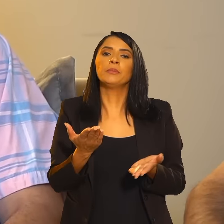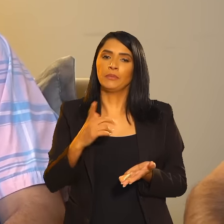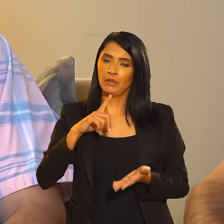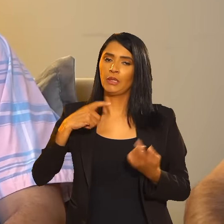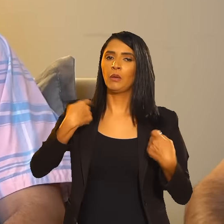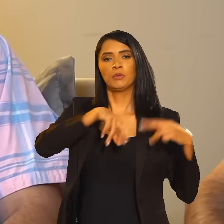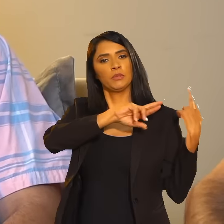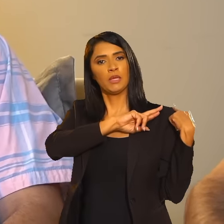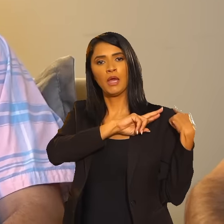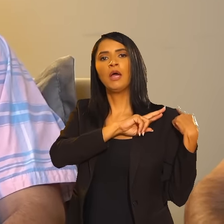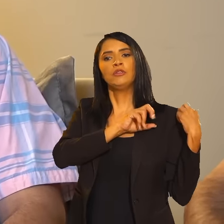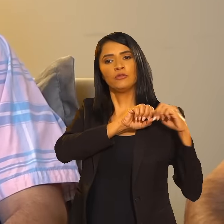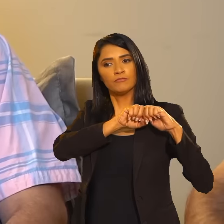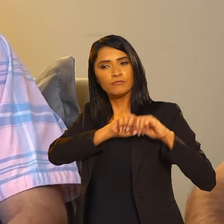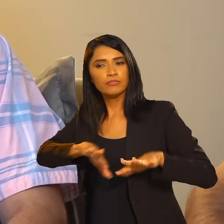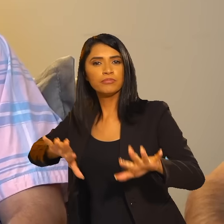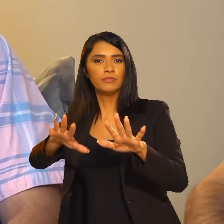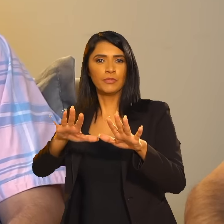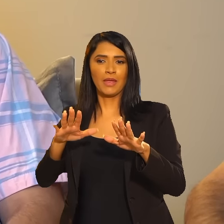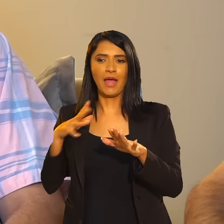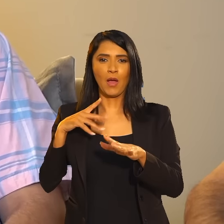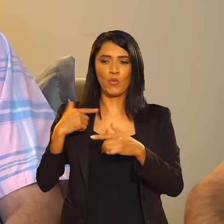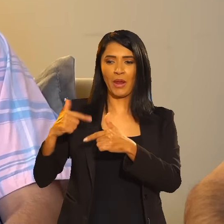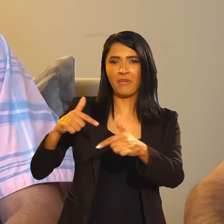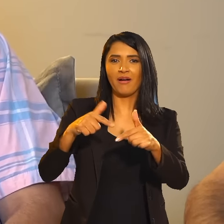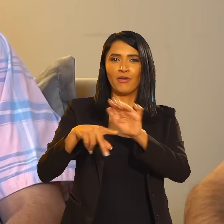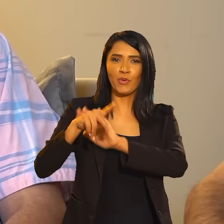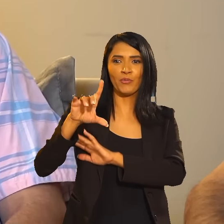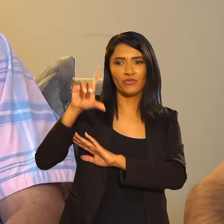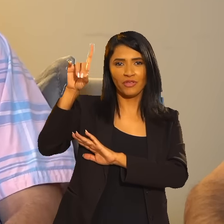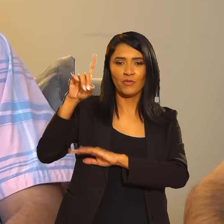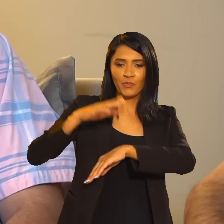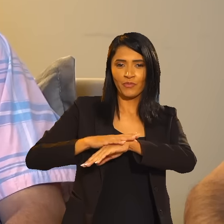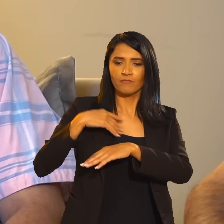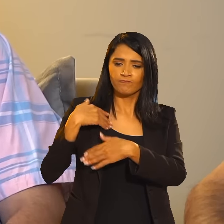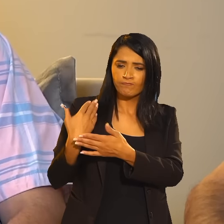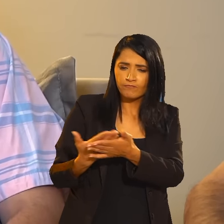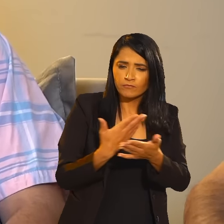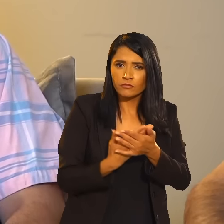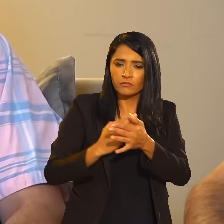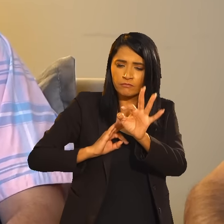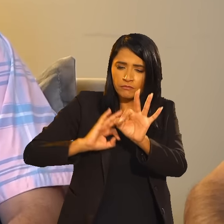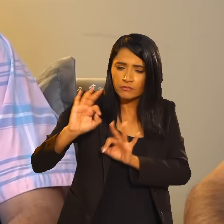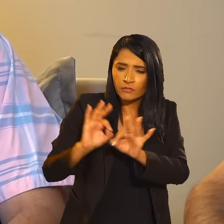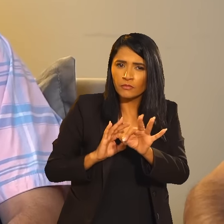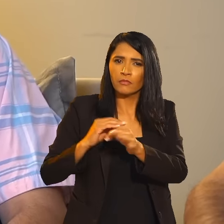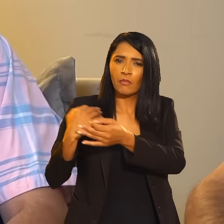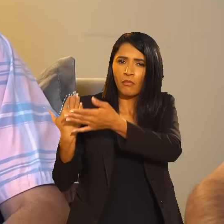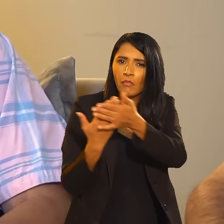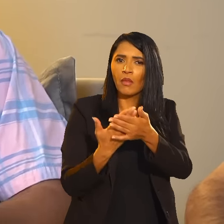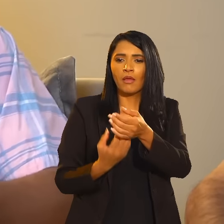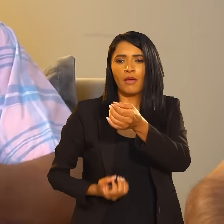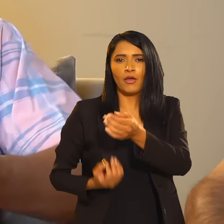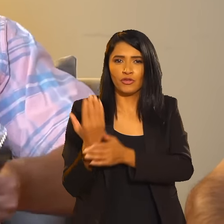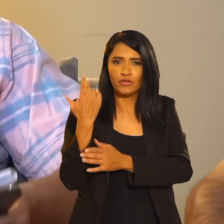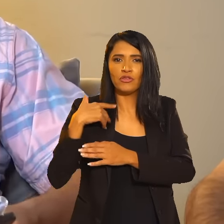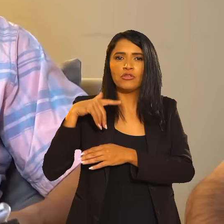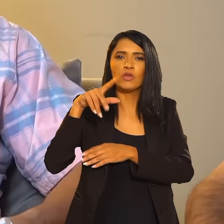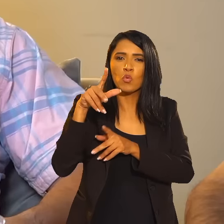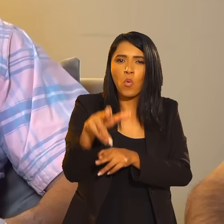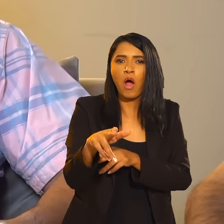temos o dever também de espalhar a obra de Deus. A partir do momento que a gente se apega, que a gente estuda, que a gente se prepara, a gente acaba